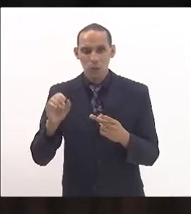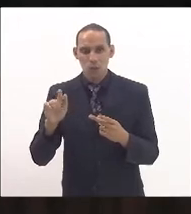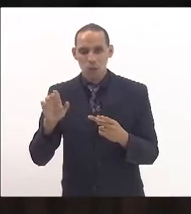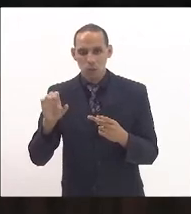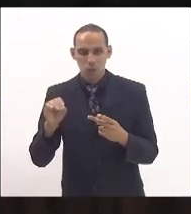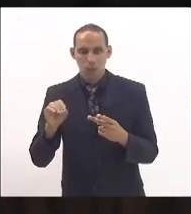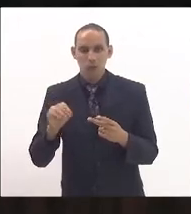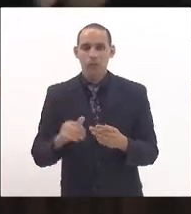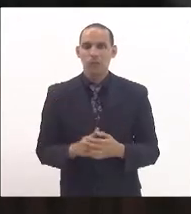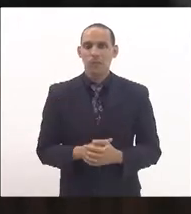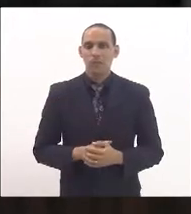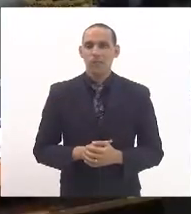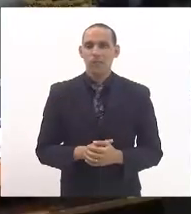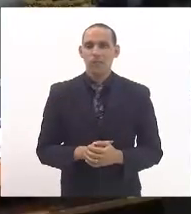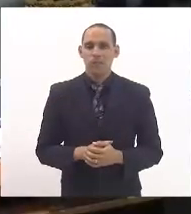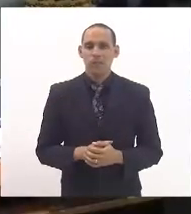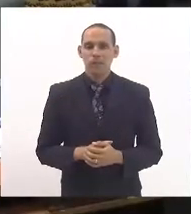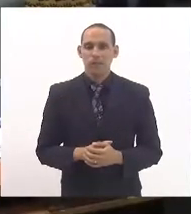Graciane.